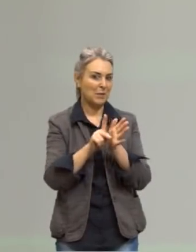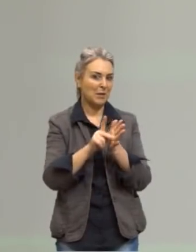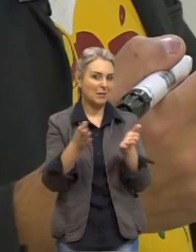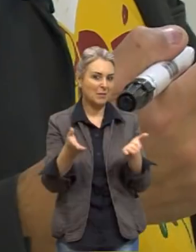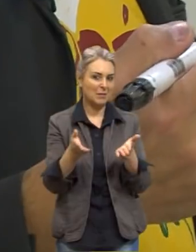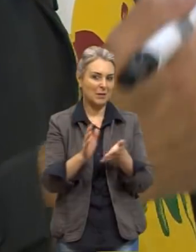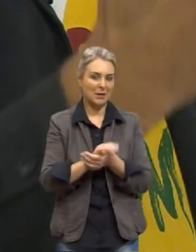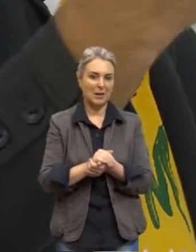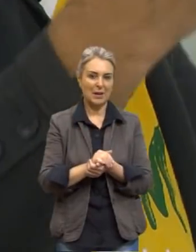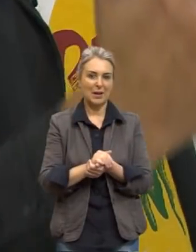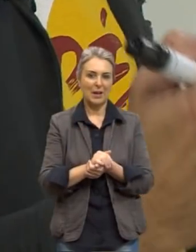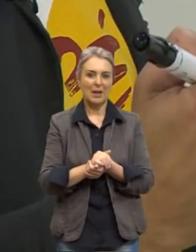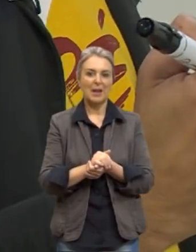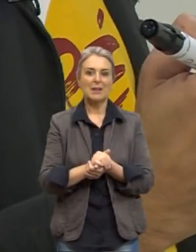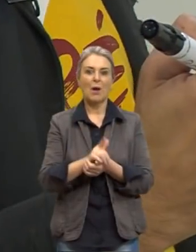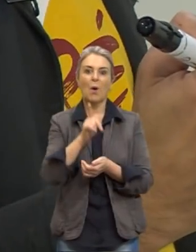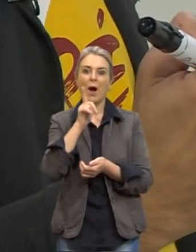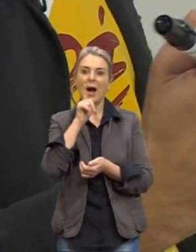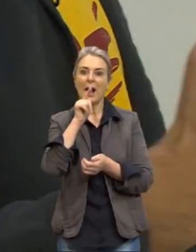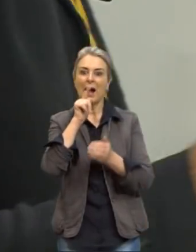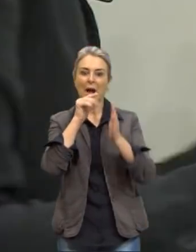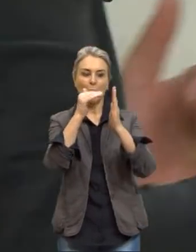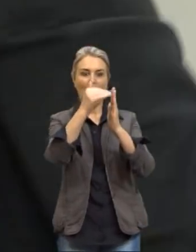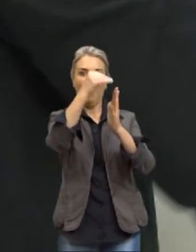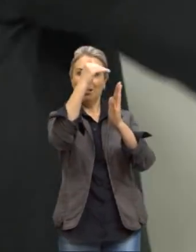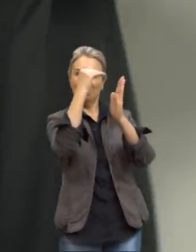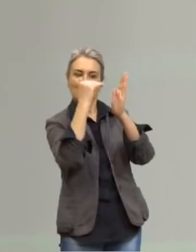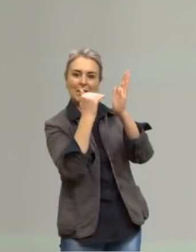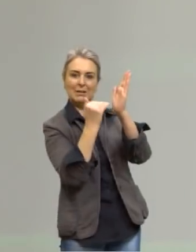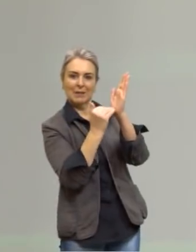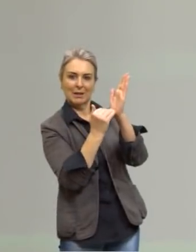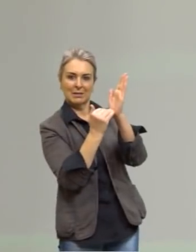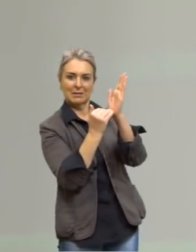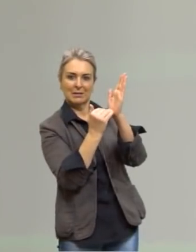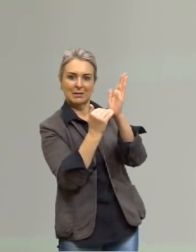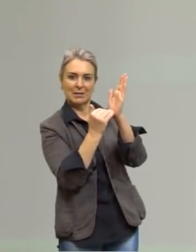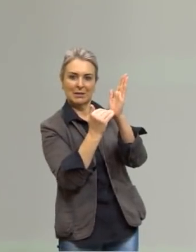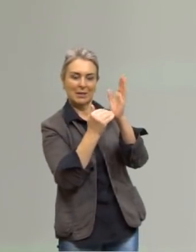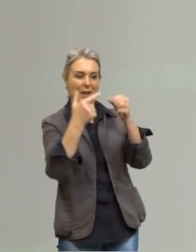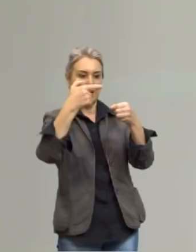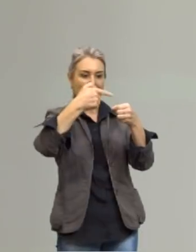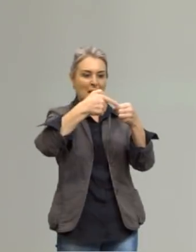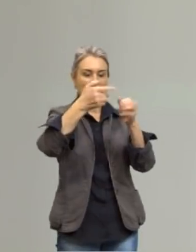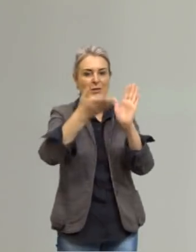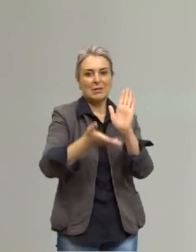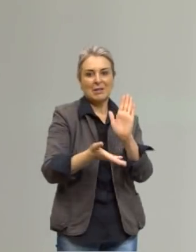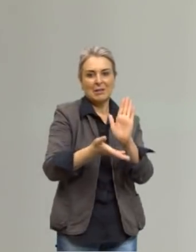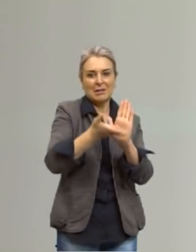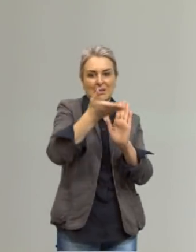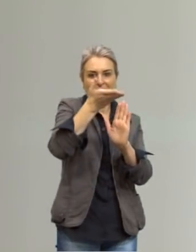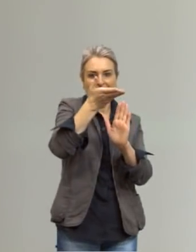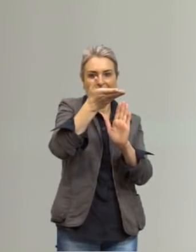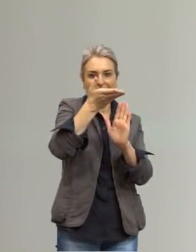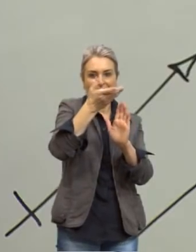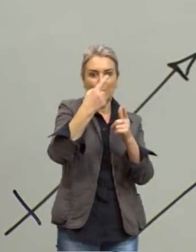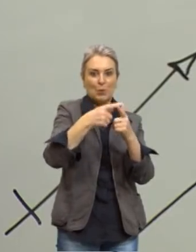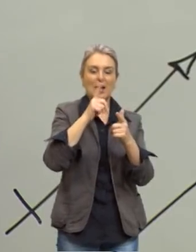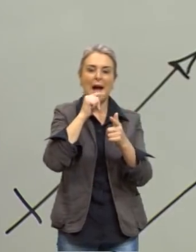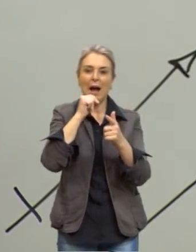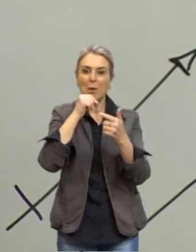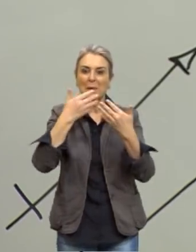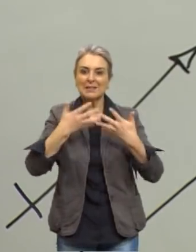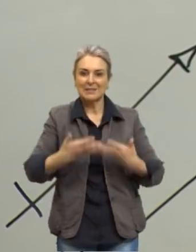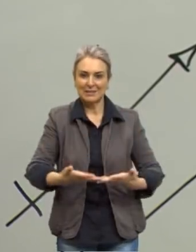água é mais densa que a gasolina então ela vem para baixo lembra eu a gente trabalhou isso na última aula